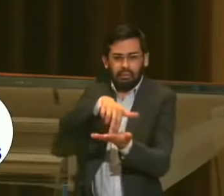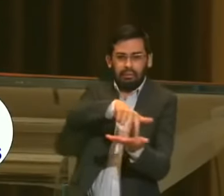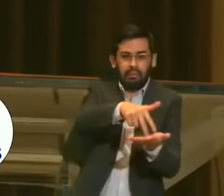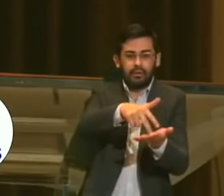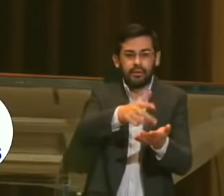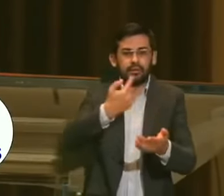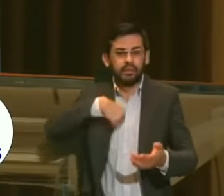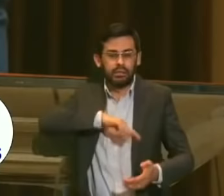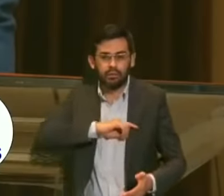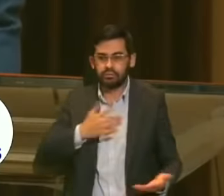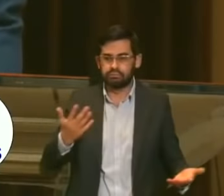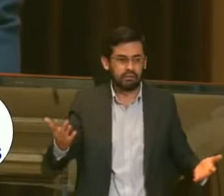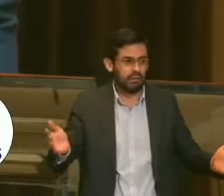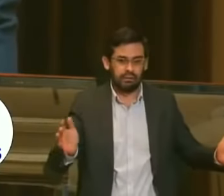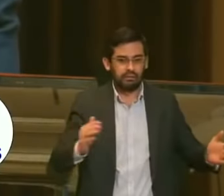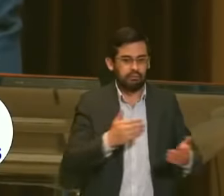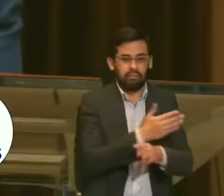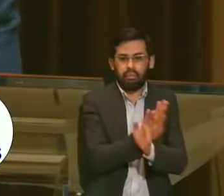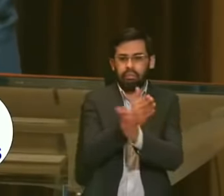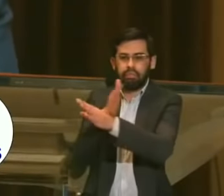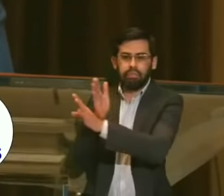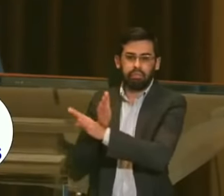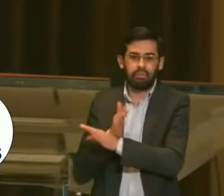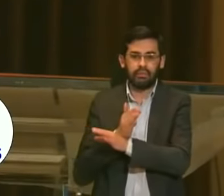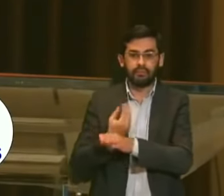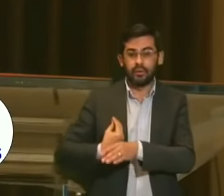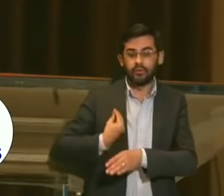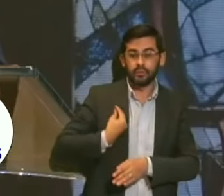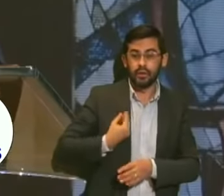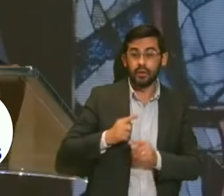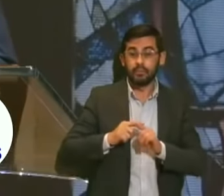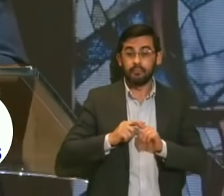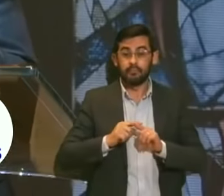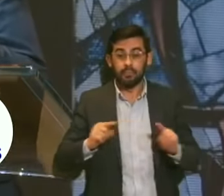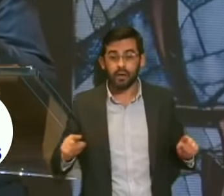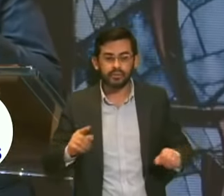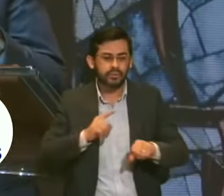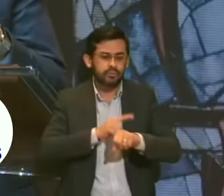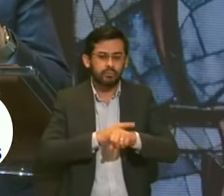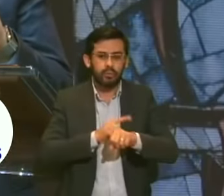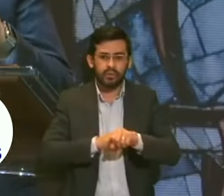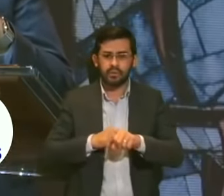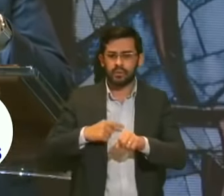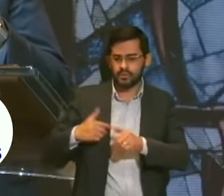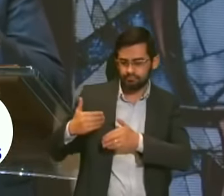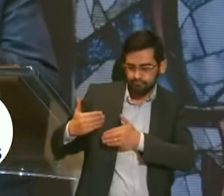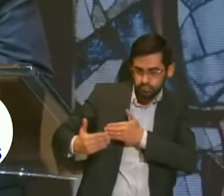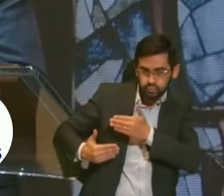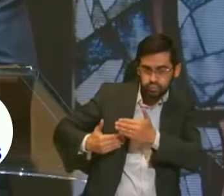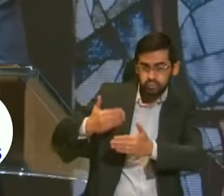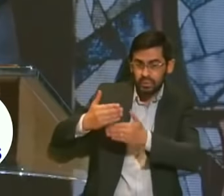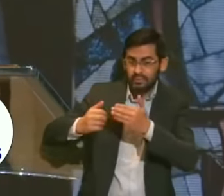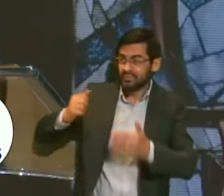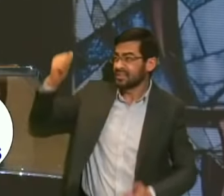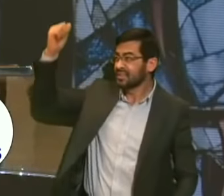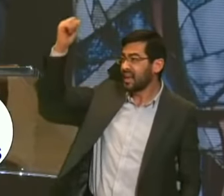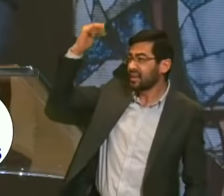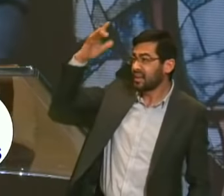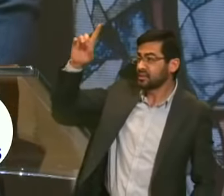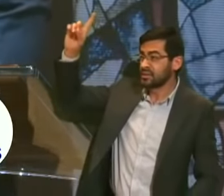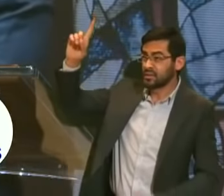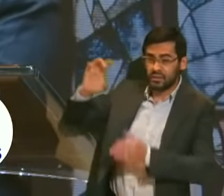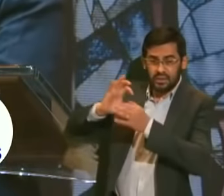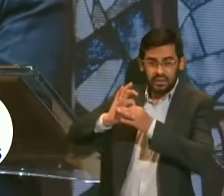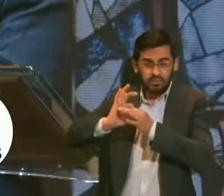aí a gente se extravia, a gente se perde. Mas quando entra esse processo da graça de Deus